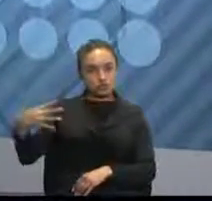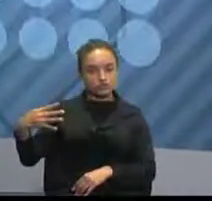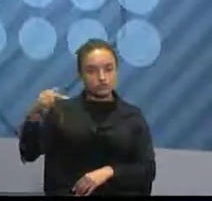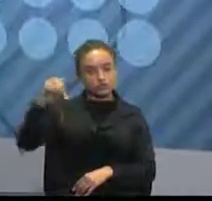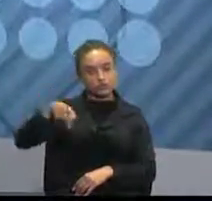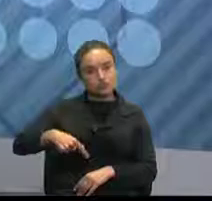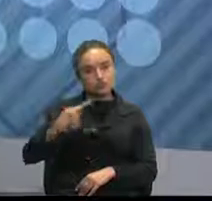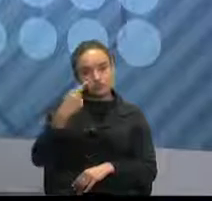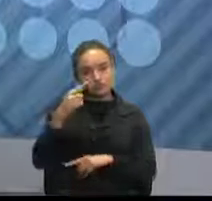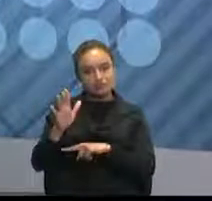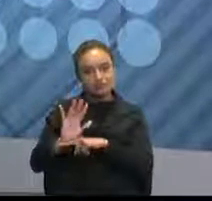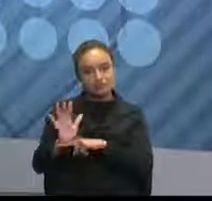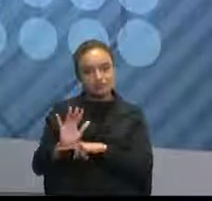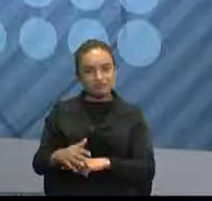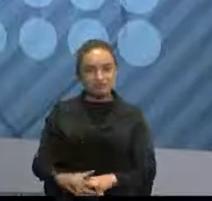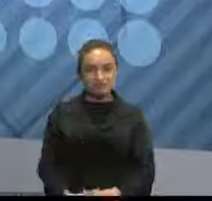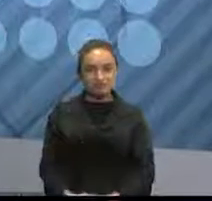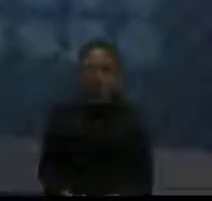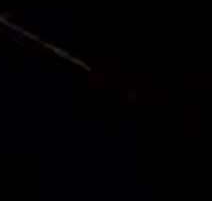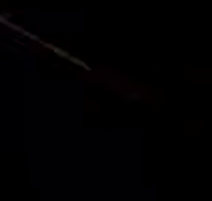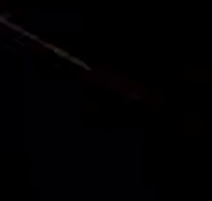vamos um vídeo já volto